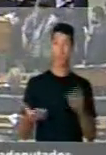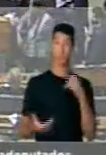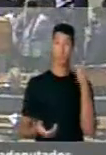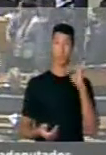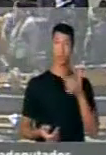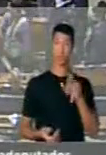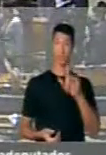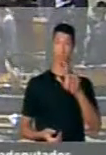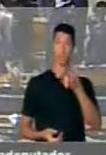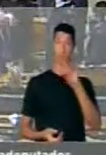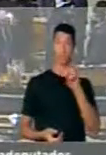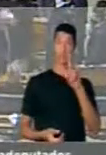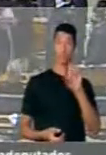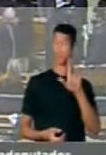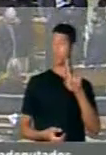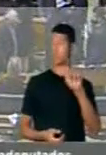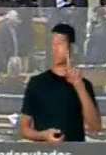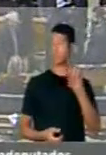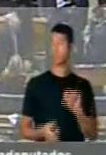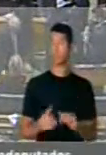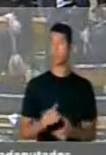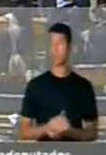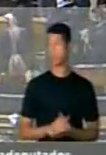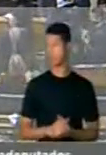Deputado Júlio Delgado.